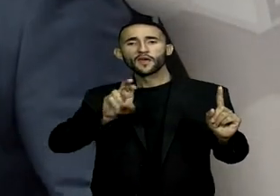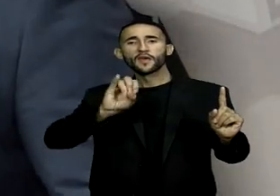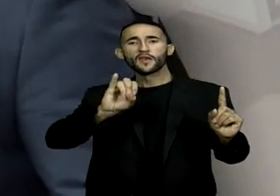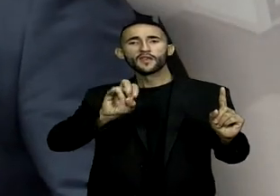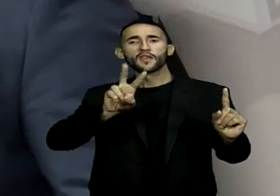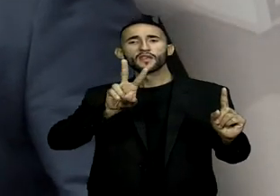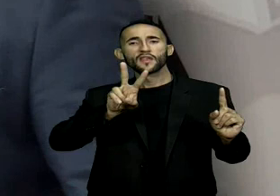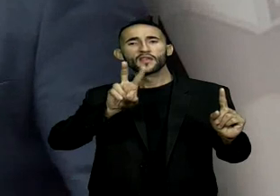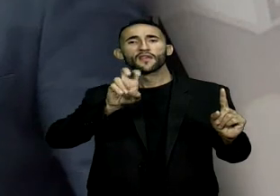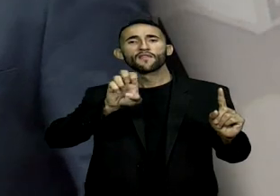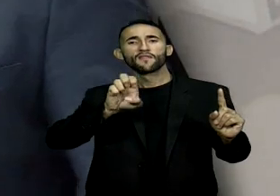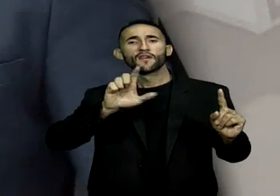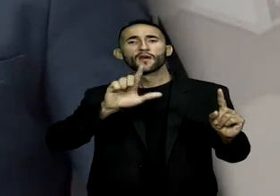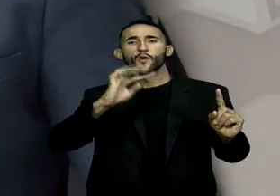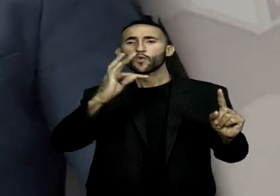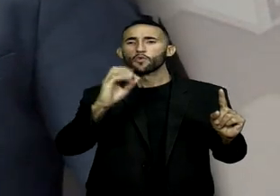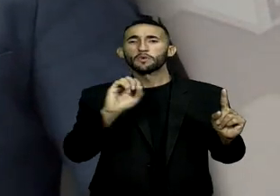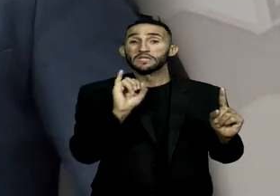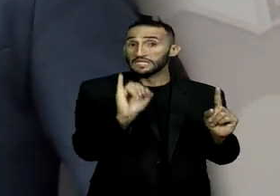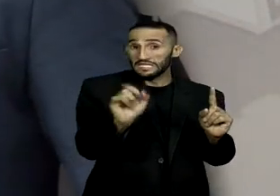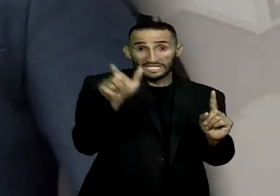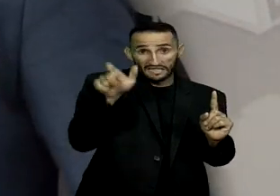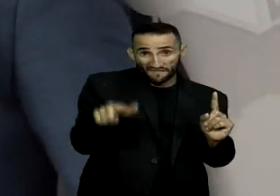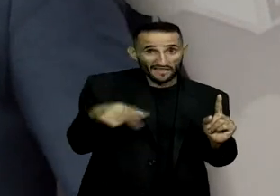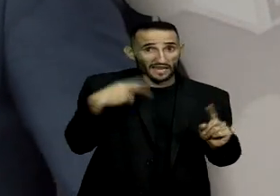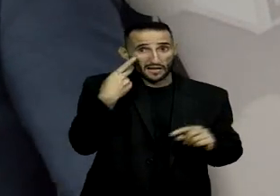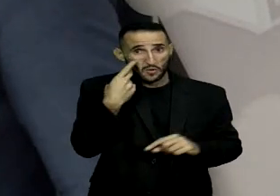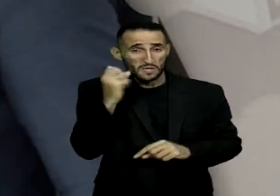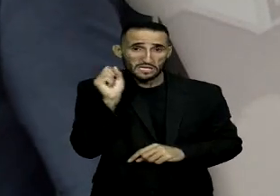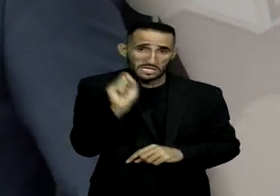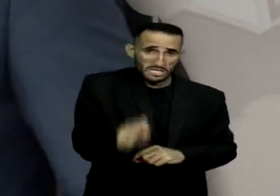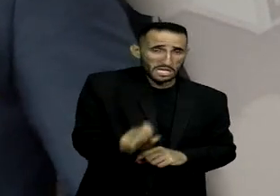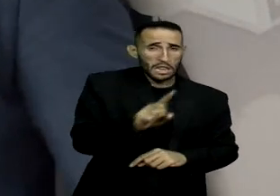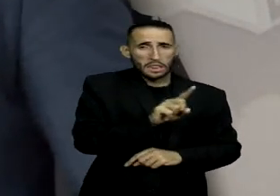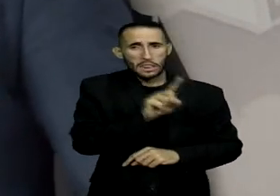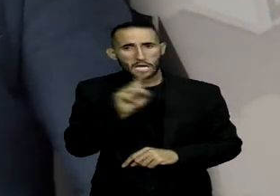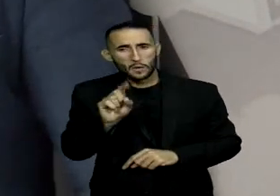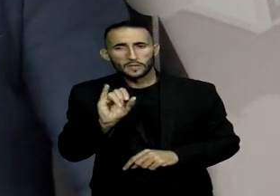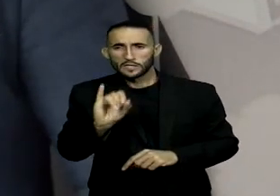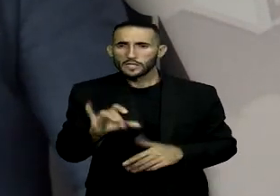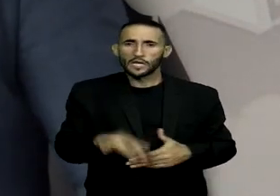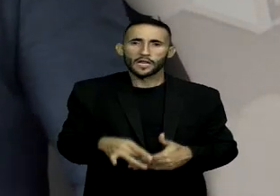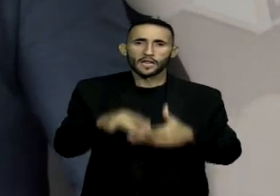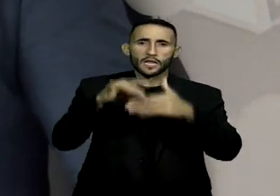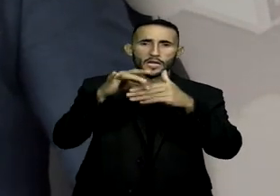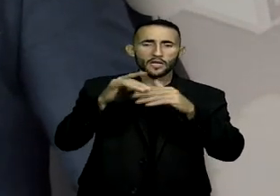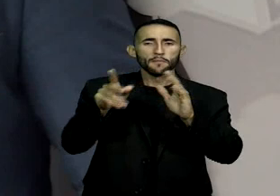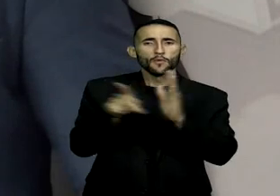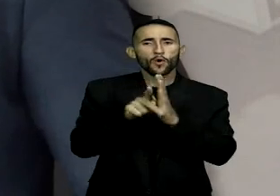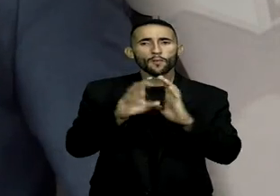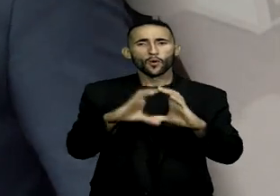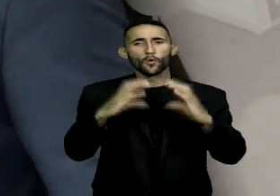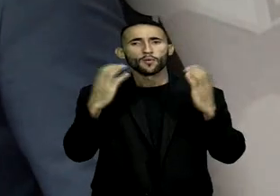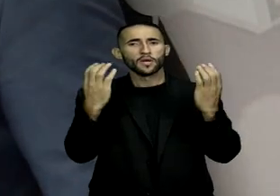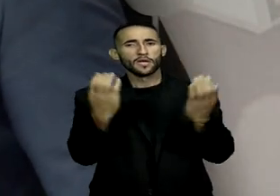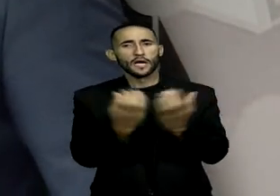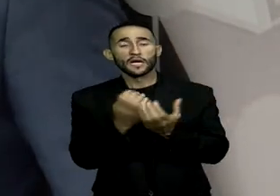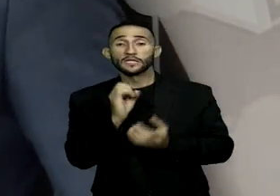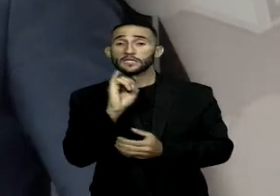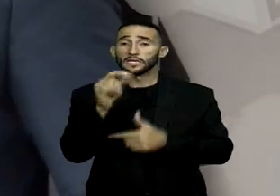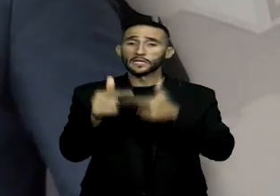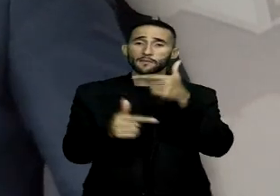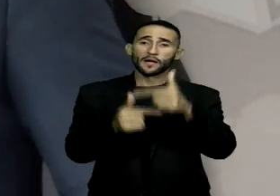da posição, se é vereador, ou se está líder comunitário, ou se está na prefeitura